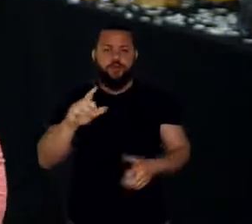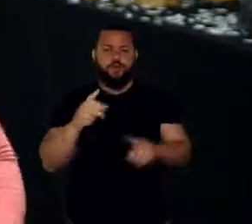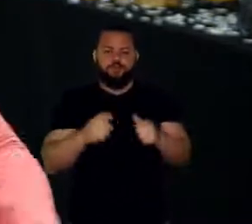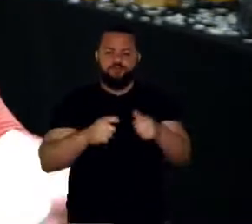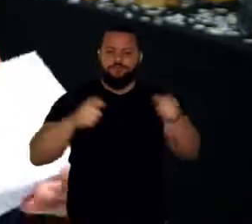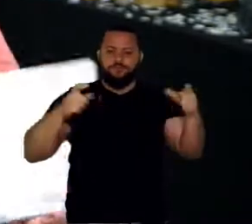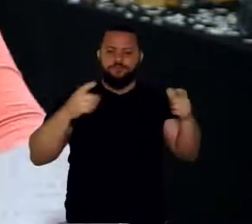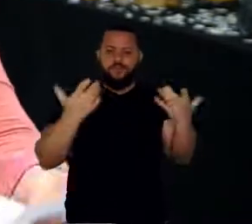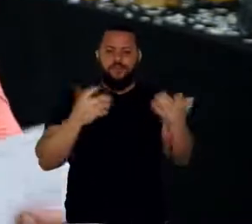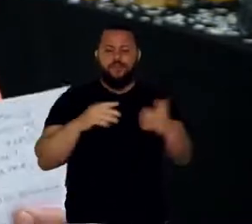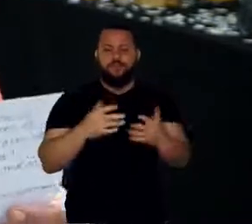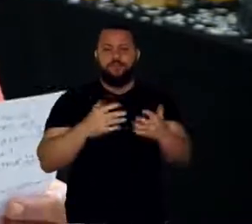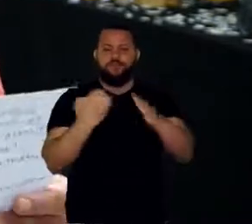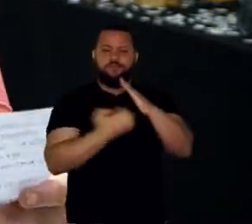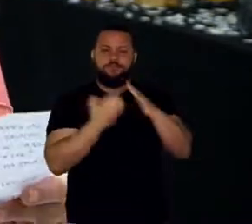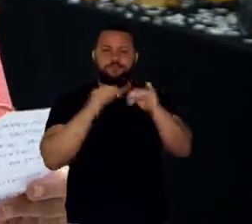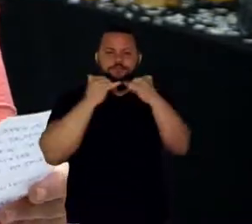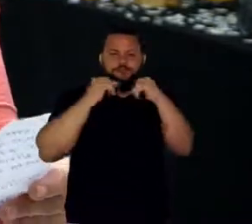país.